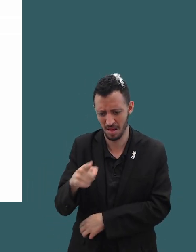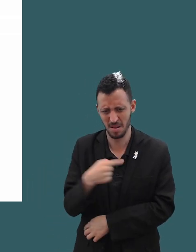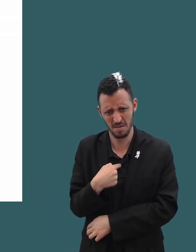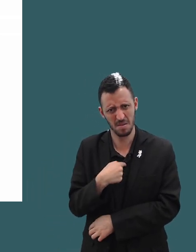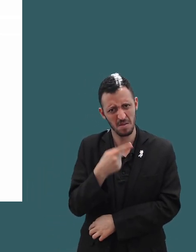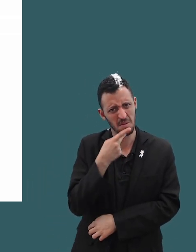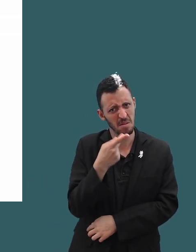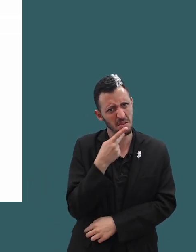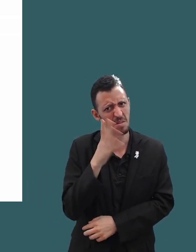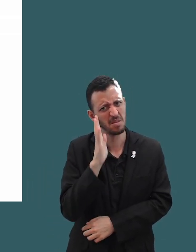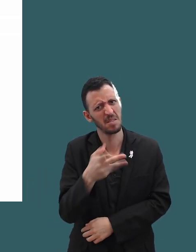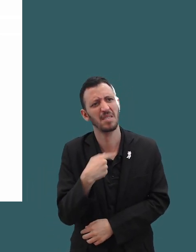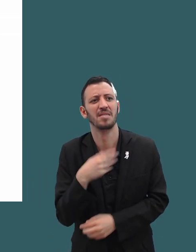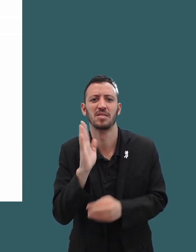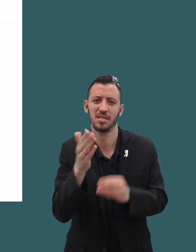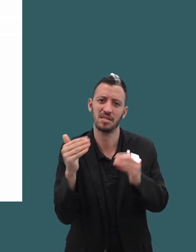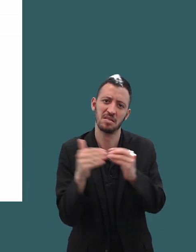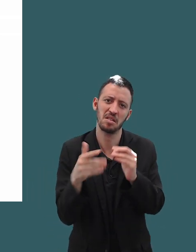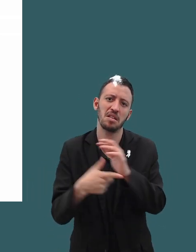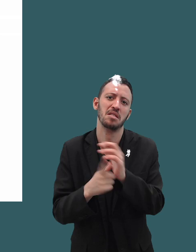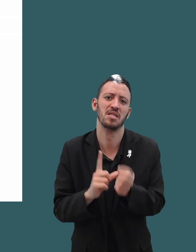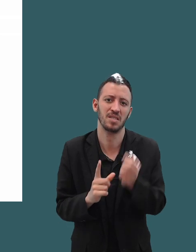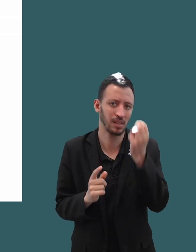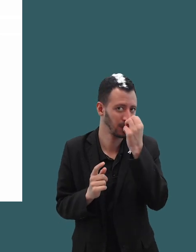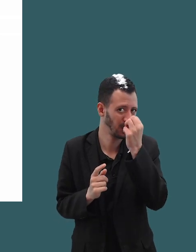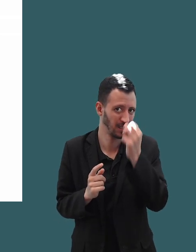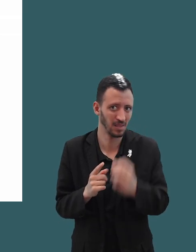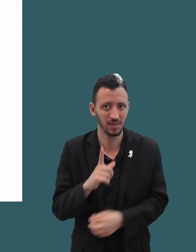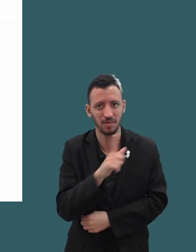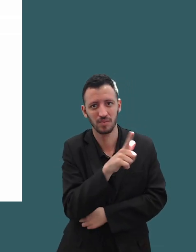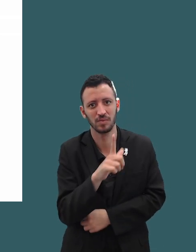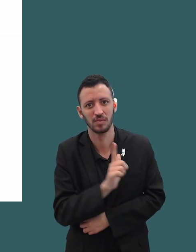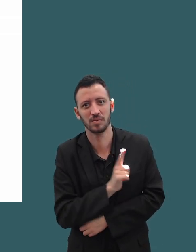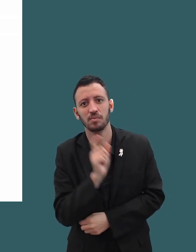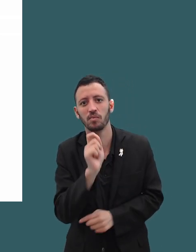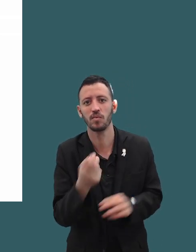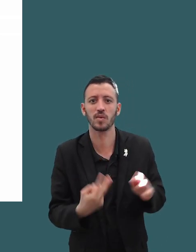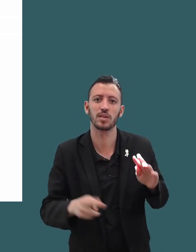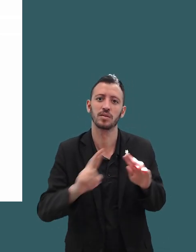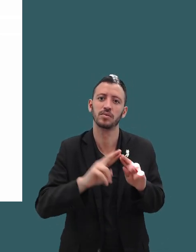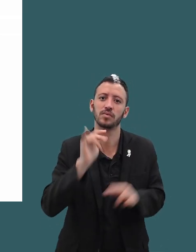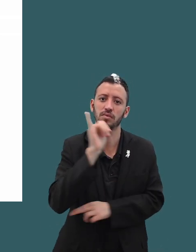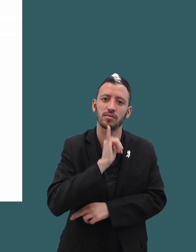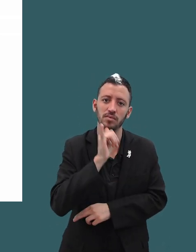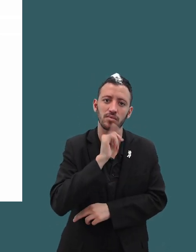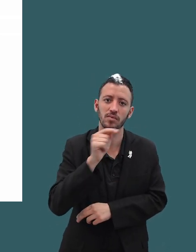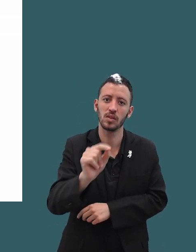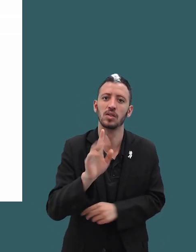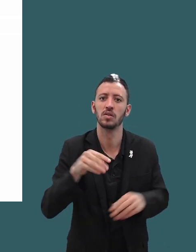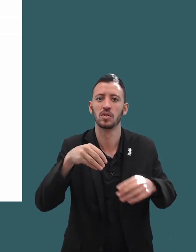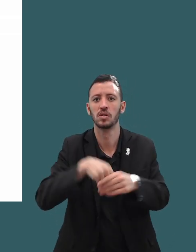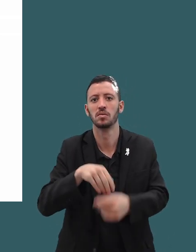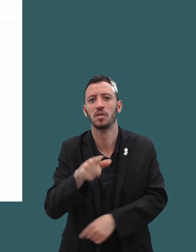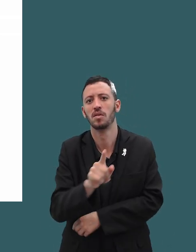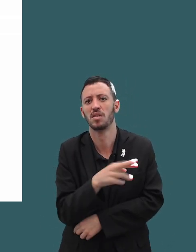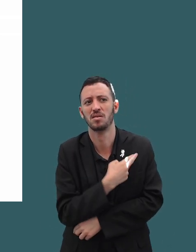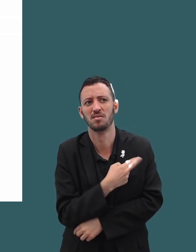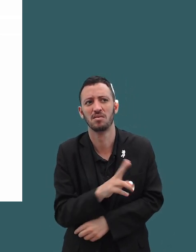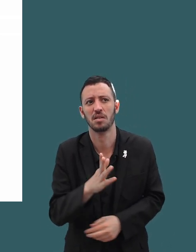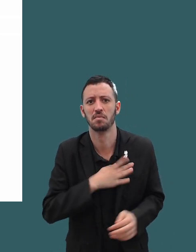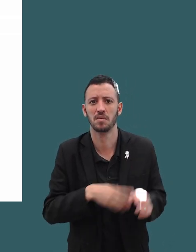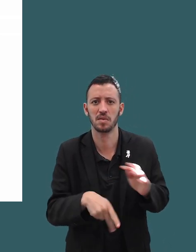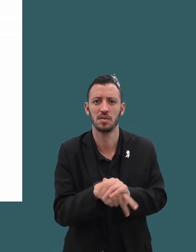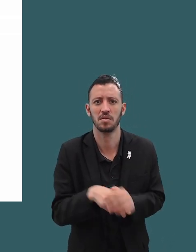Ele está falando as coisas que eu já concordo. Ele tem uma referência, por exemplo, a uma religião, que é a